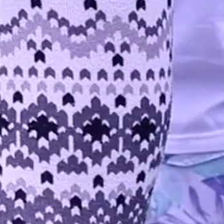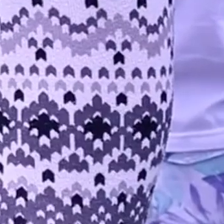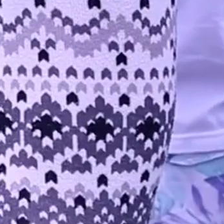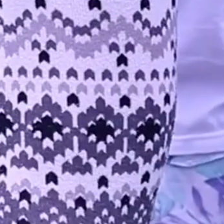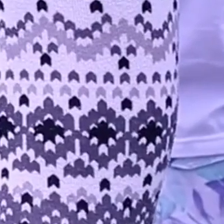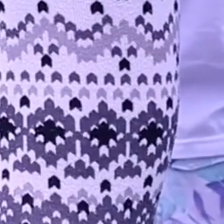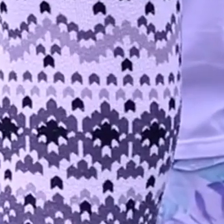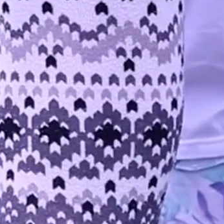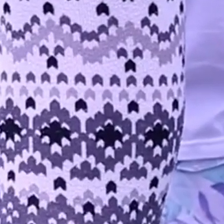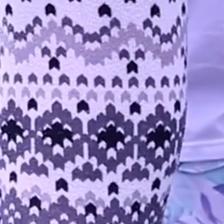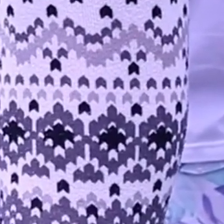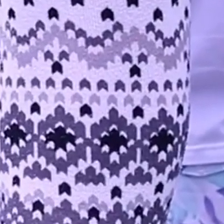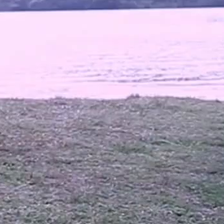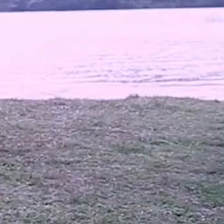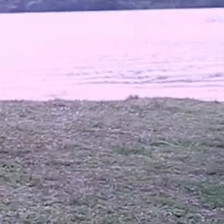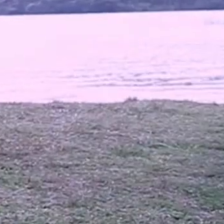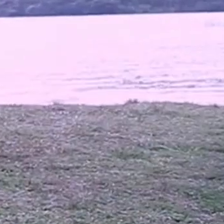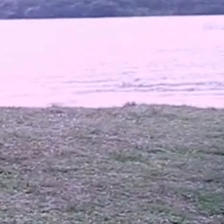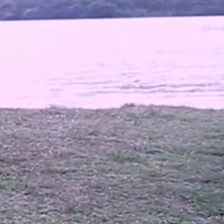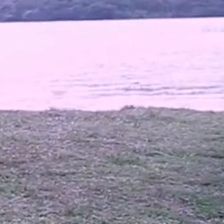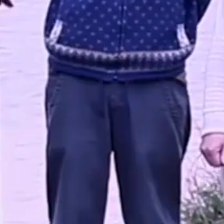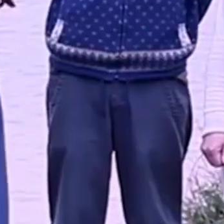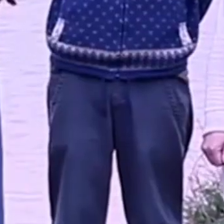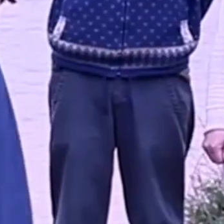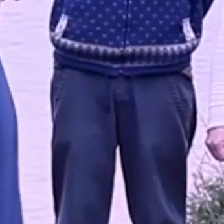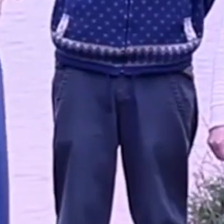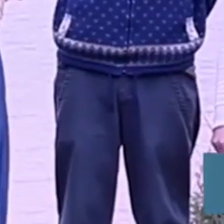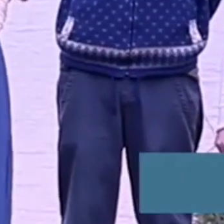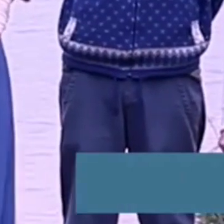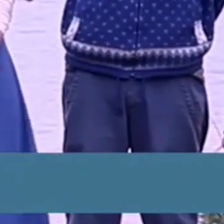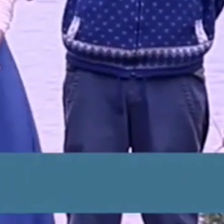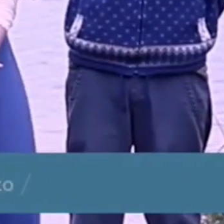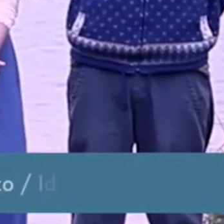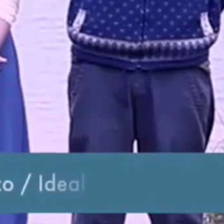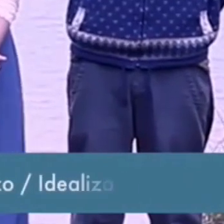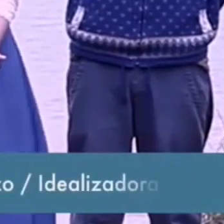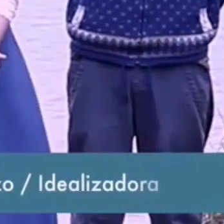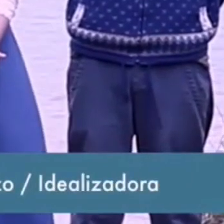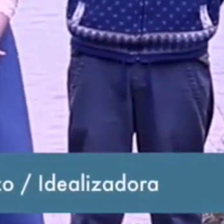E eu quero morar. Porque o tempo não é